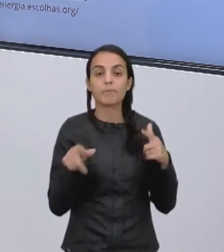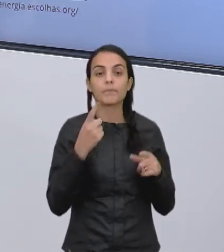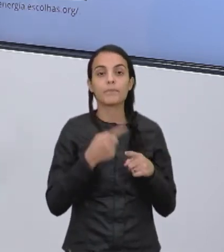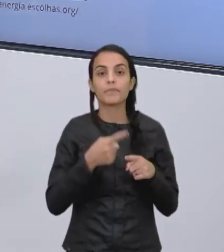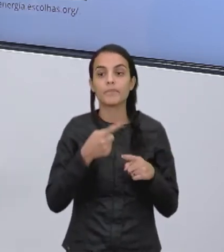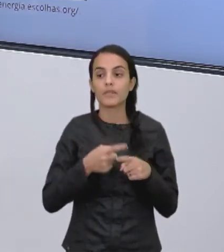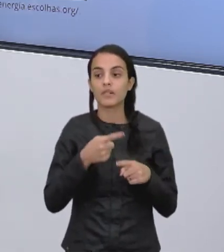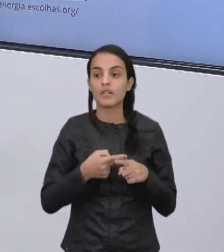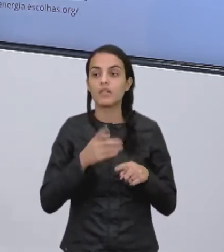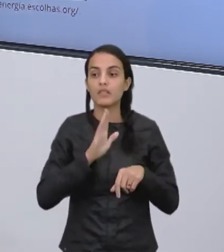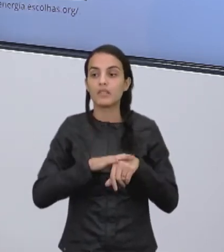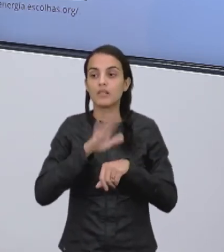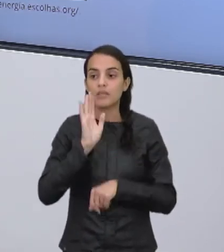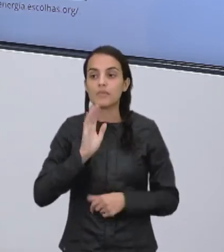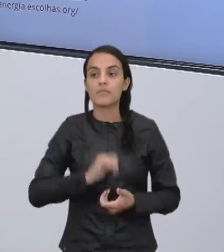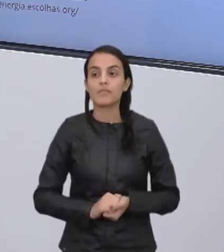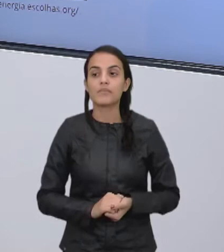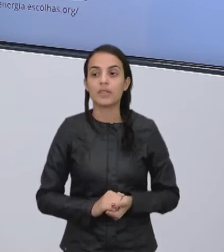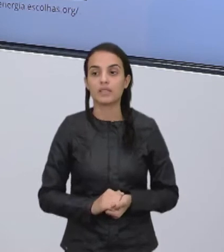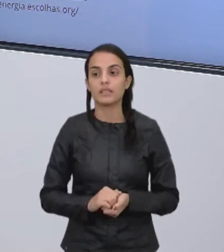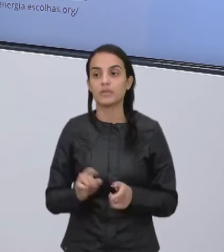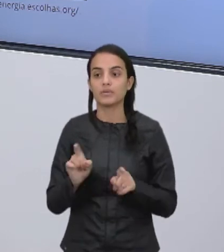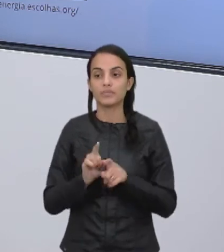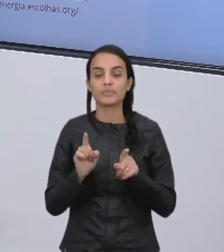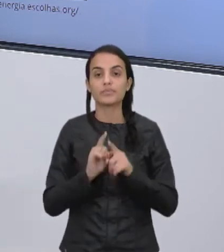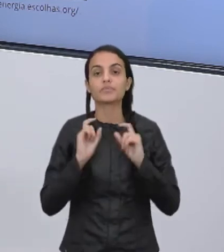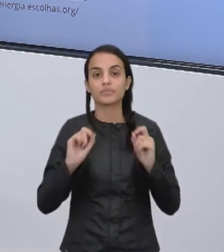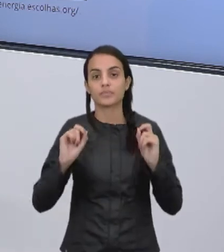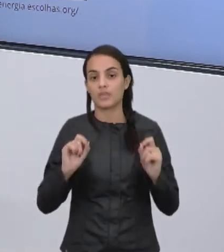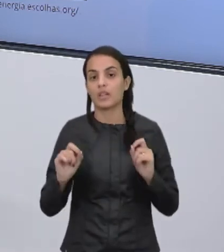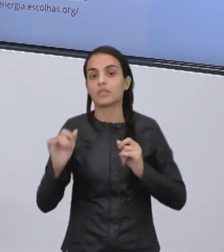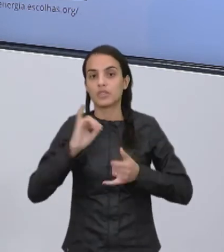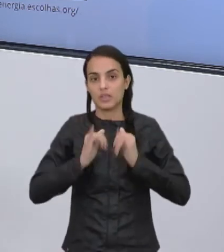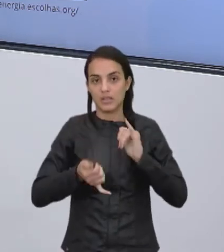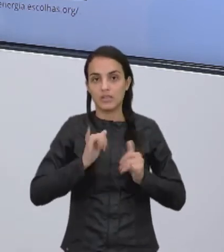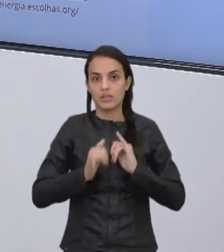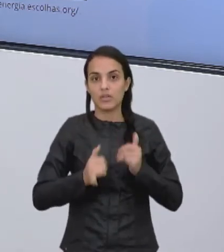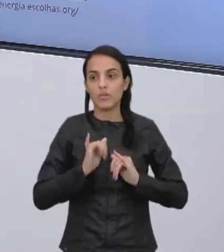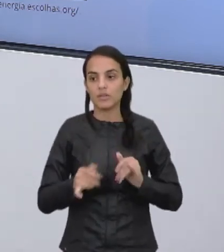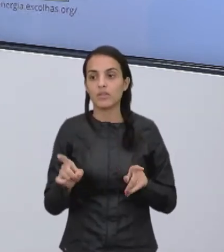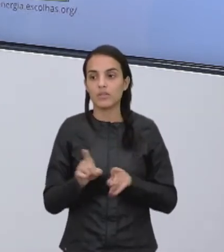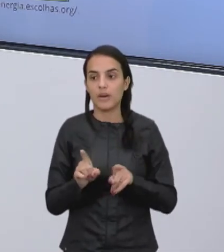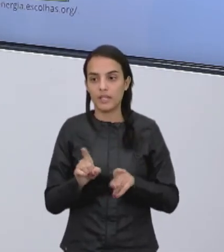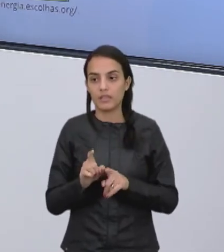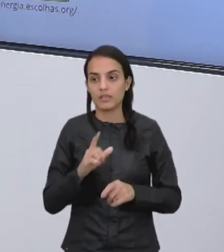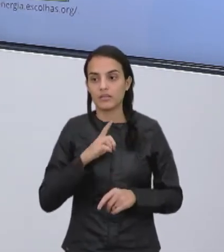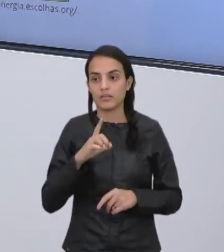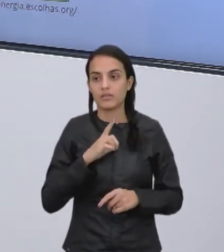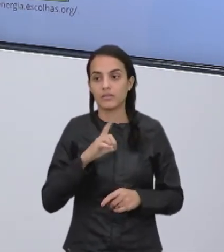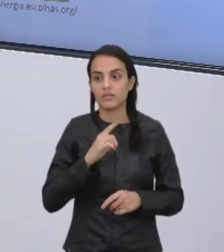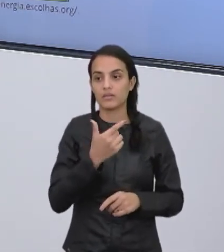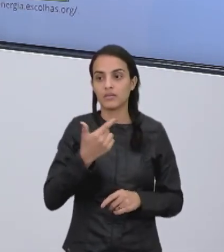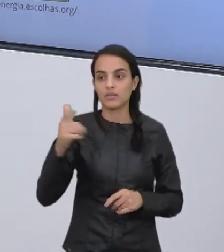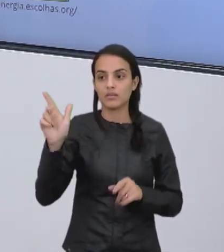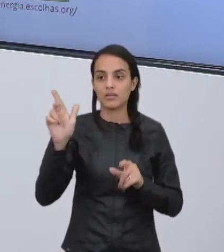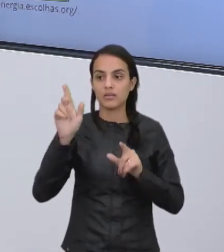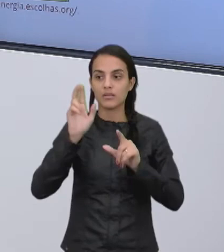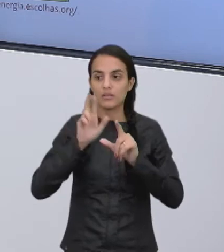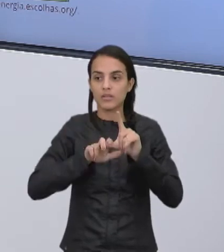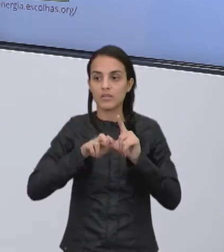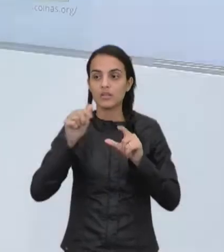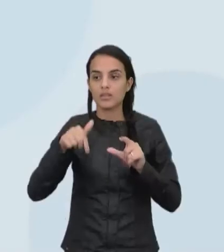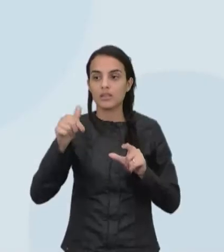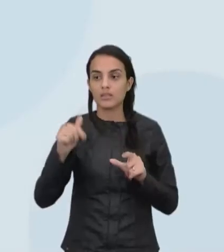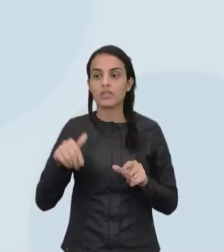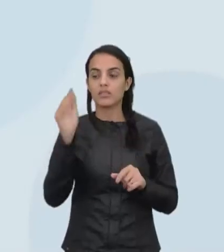é a nossa principal fonte de eletricidade. Beleza? Vamos ver outra fonte que também tem aqui no Brasil, ó,